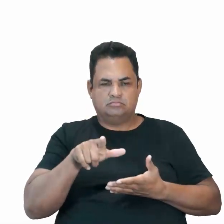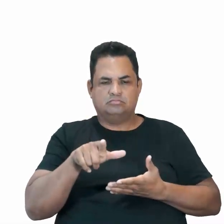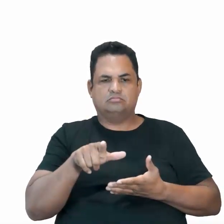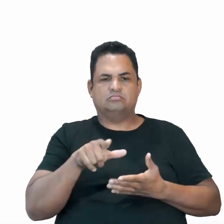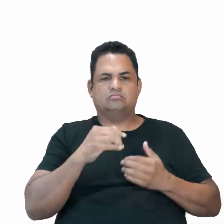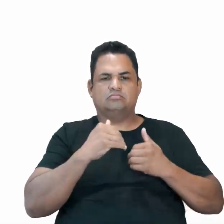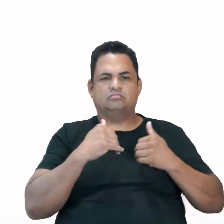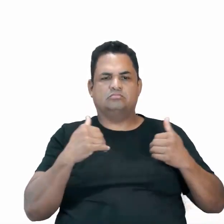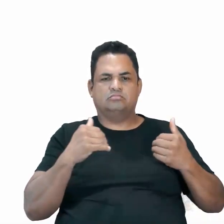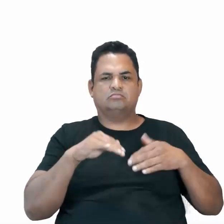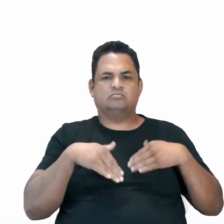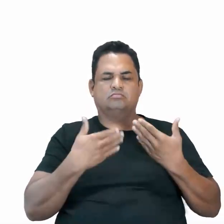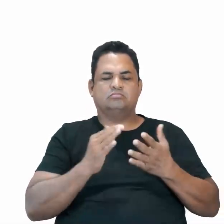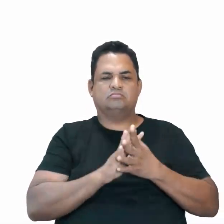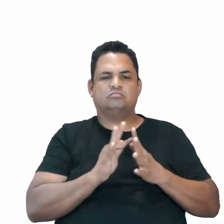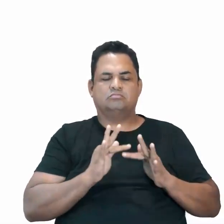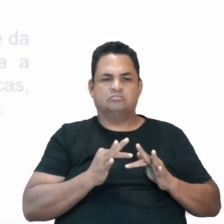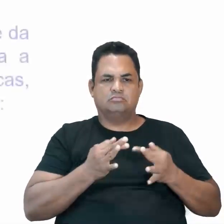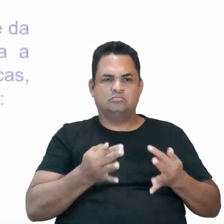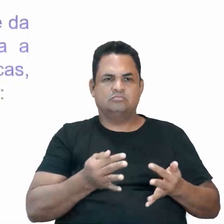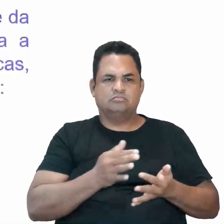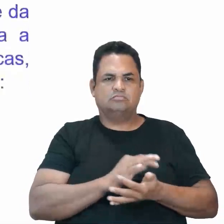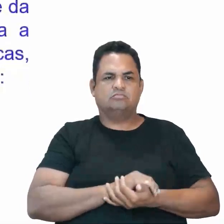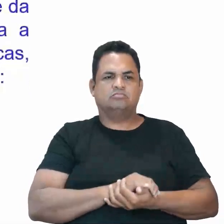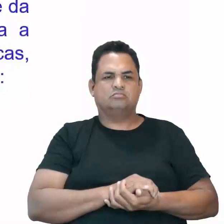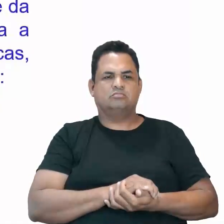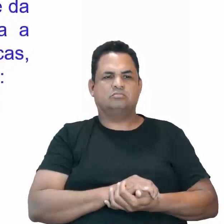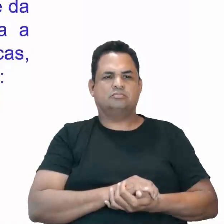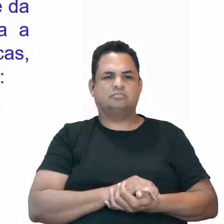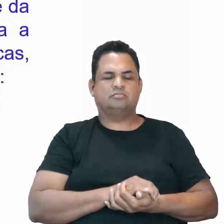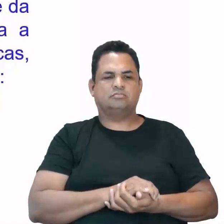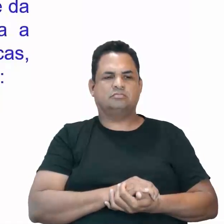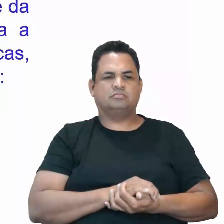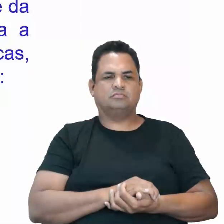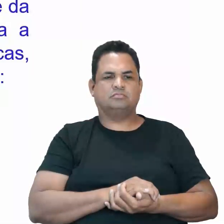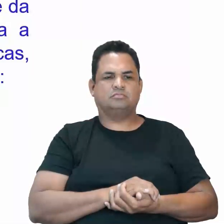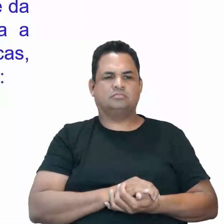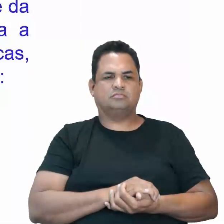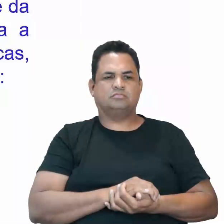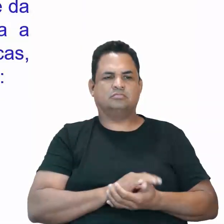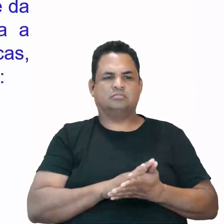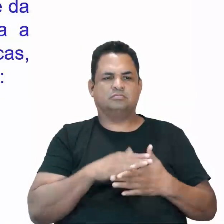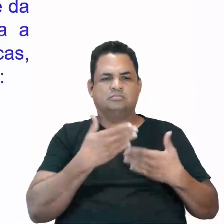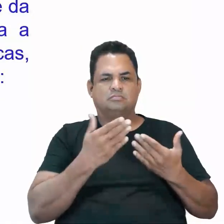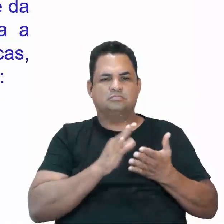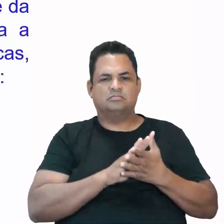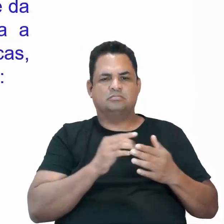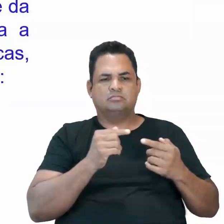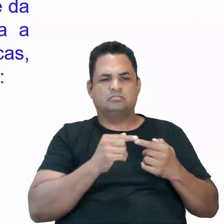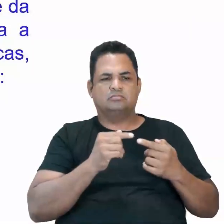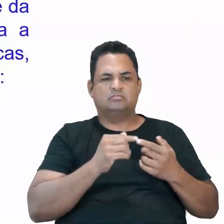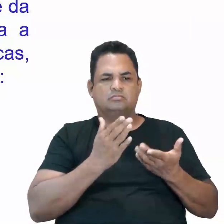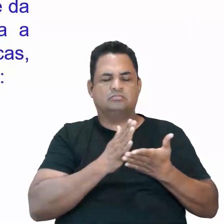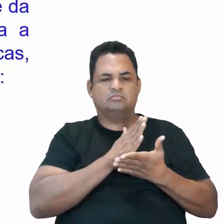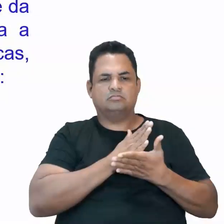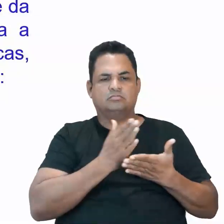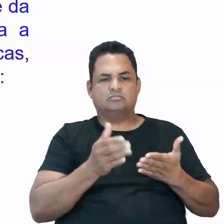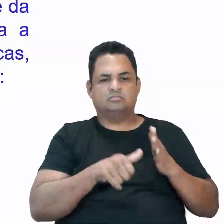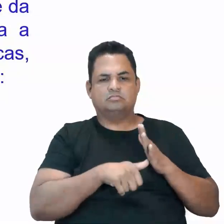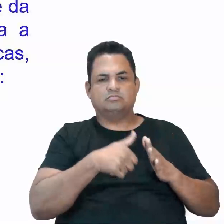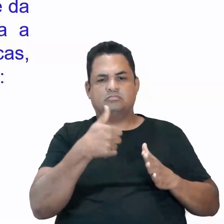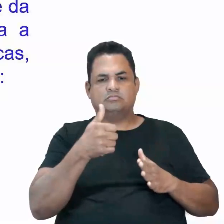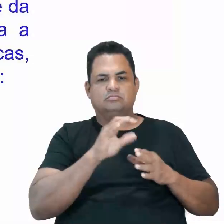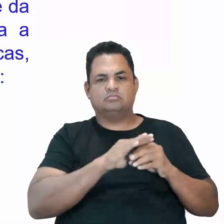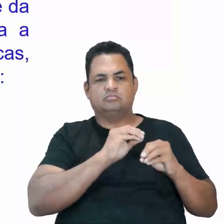de cada uma delas? Então, olha só, o que você vai fazer? Ao serem colocadas em contato, parte da carga da primeira esfera